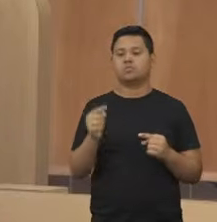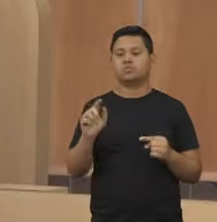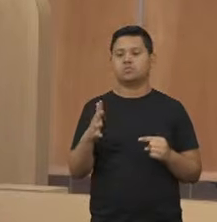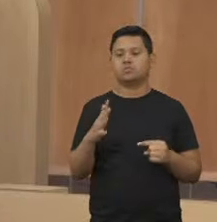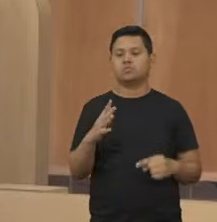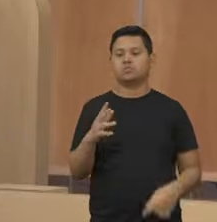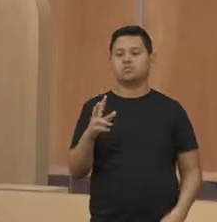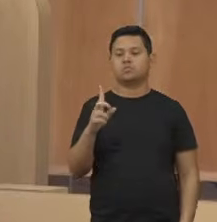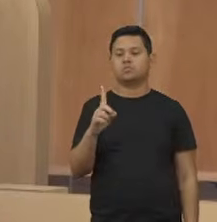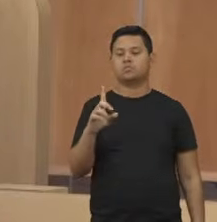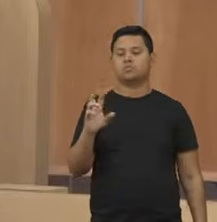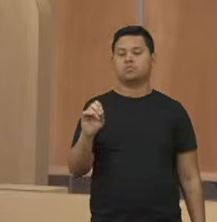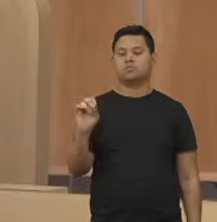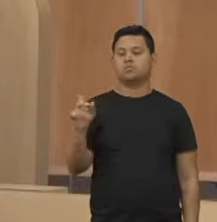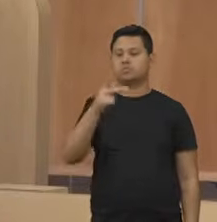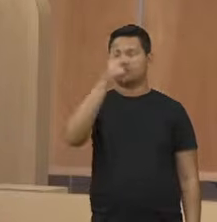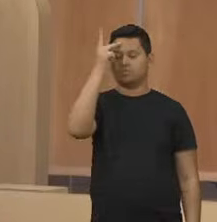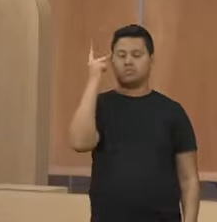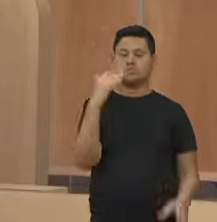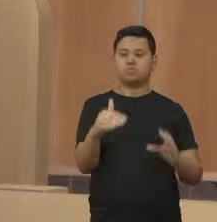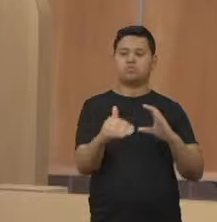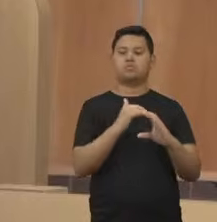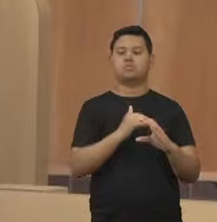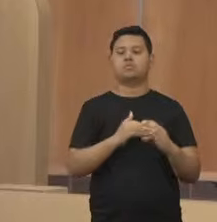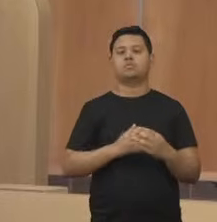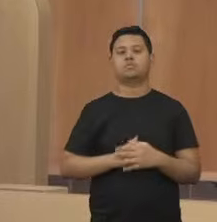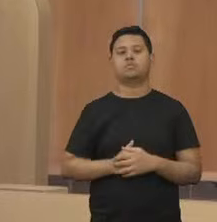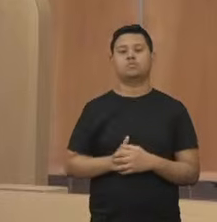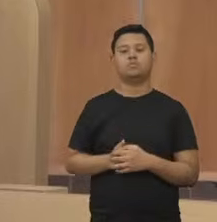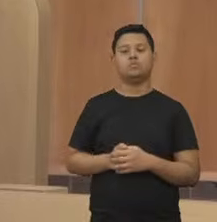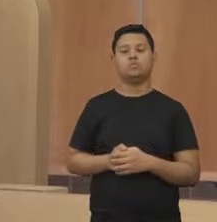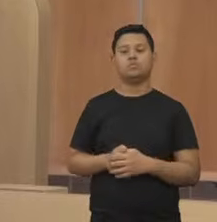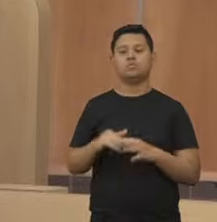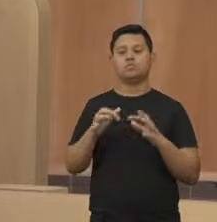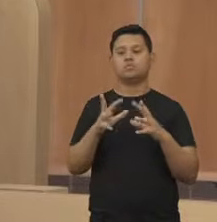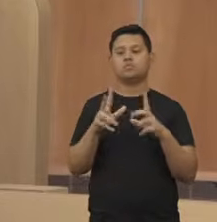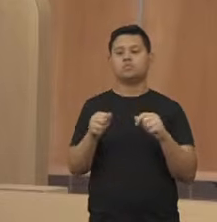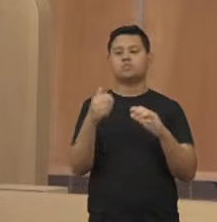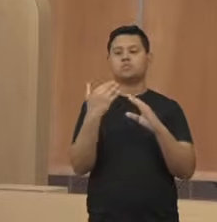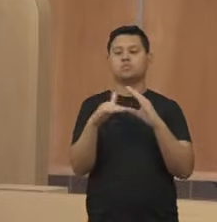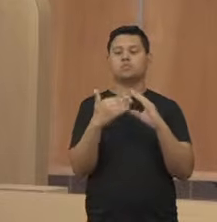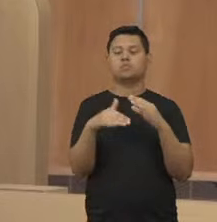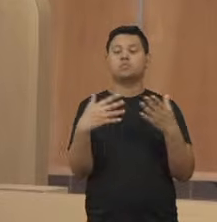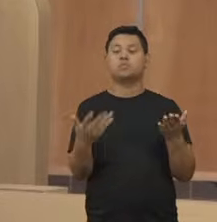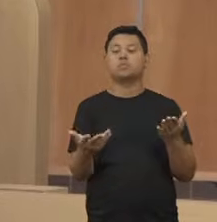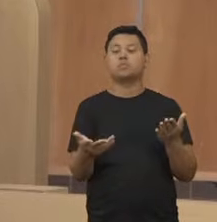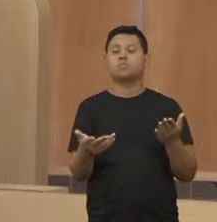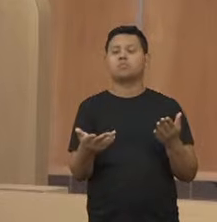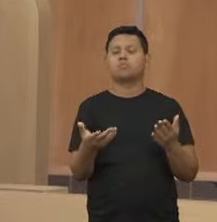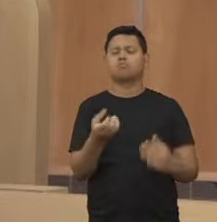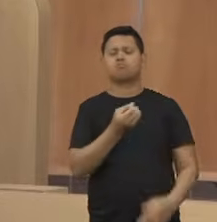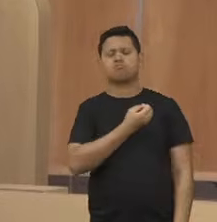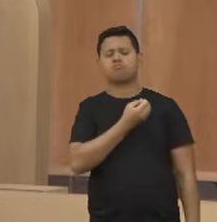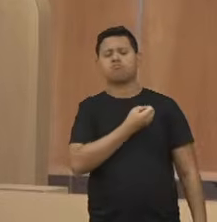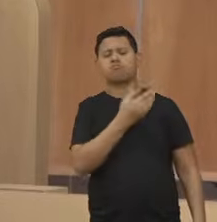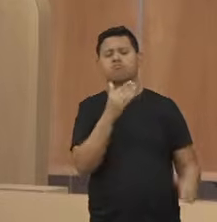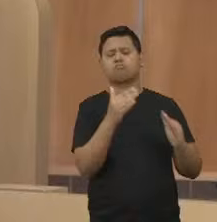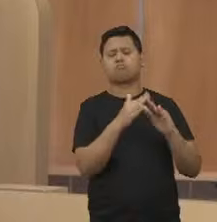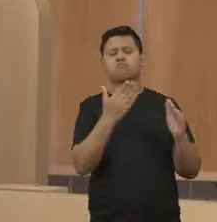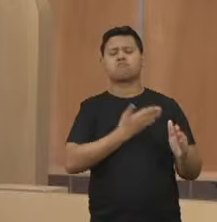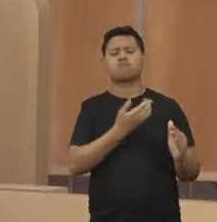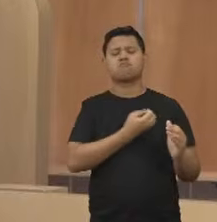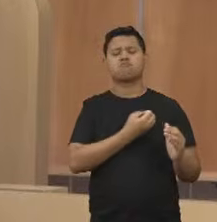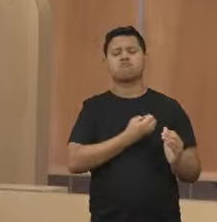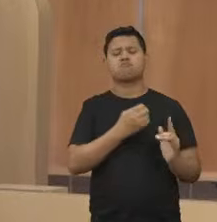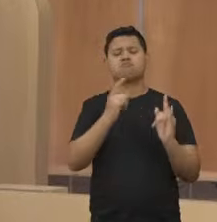a 100 pessoas que nos contactaram, todo mundo perguntava, mas quantas casas, quantos